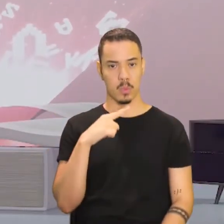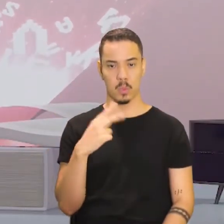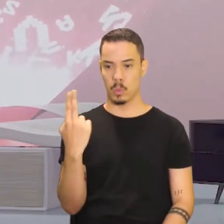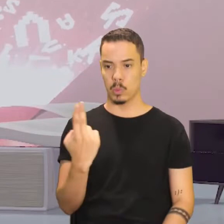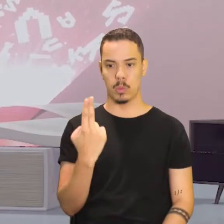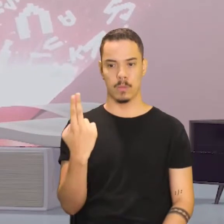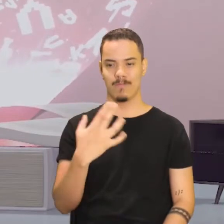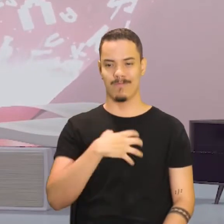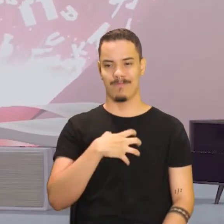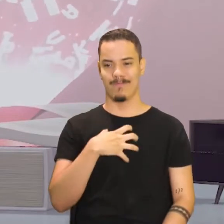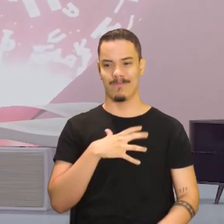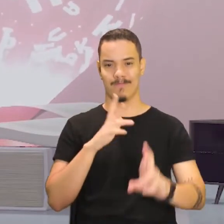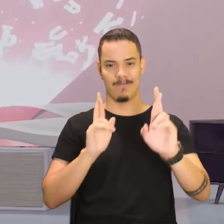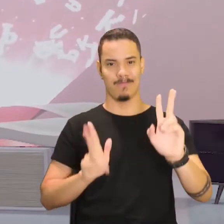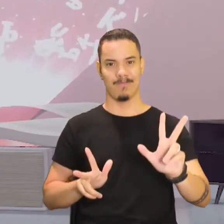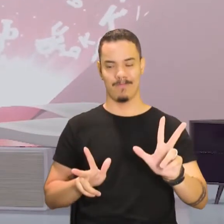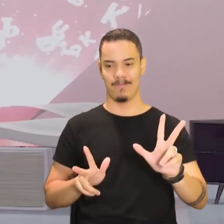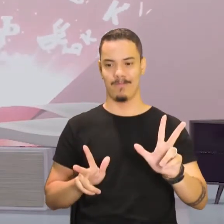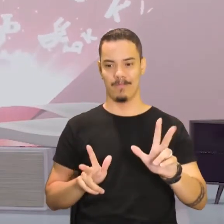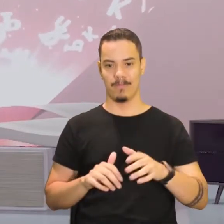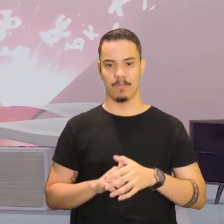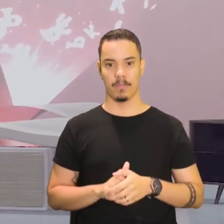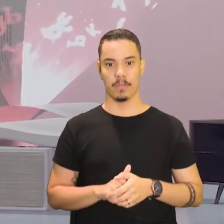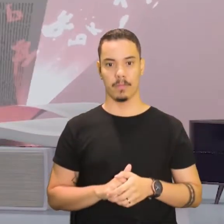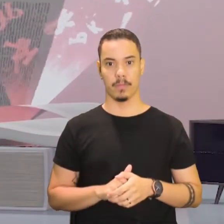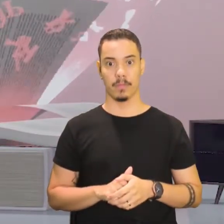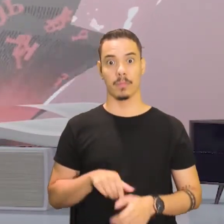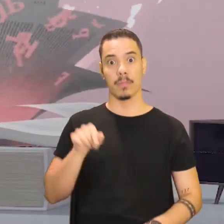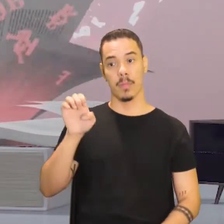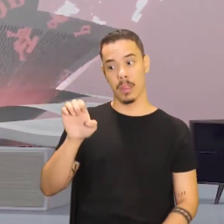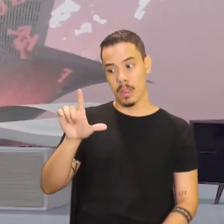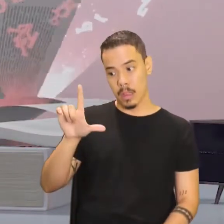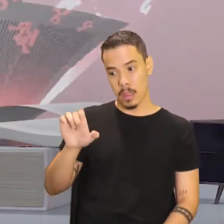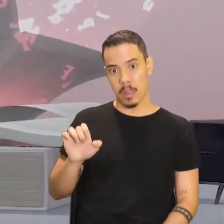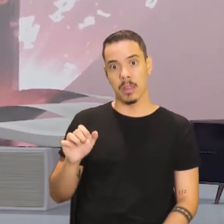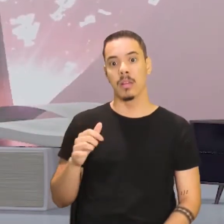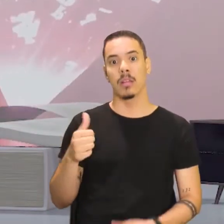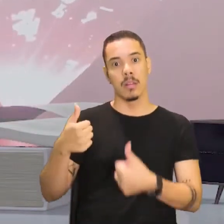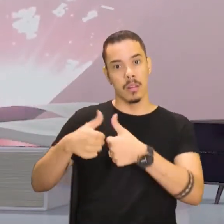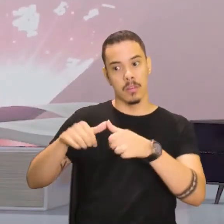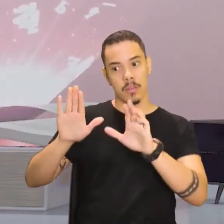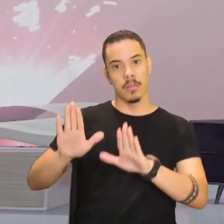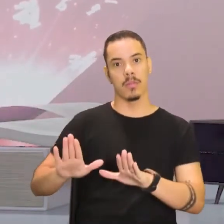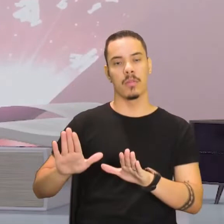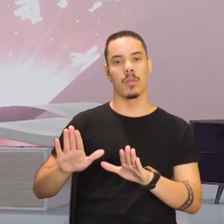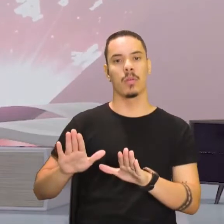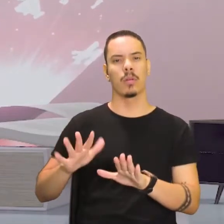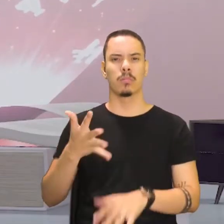sentido é totalmente diferente, tá bom? Ele ficou a cerca